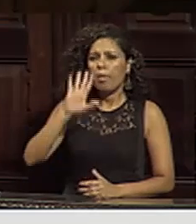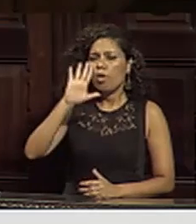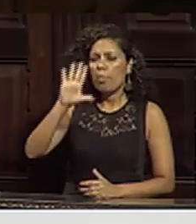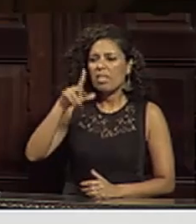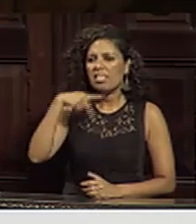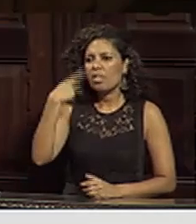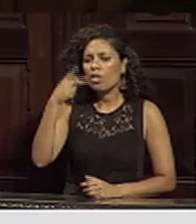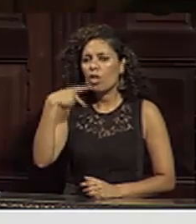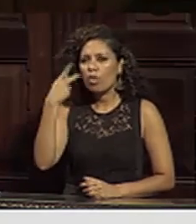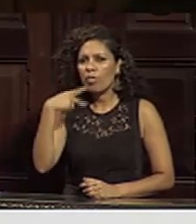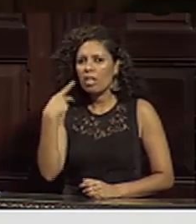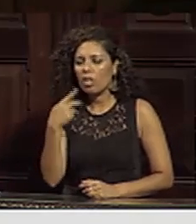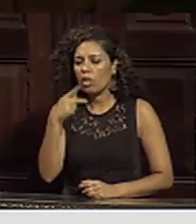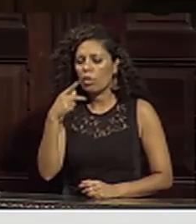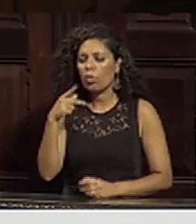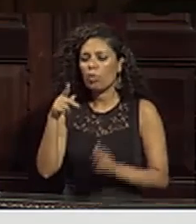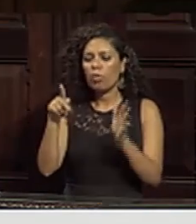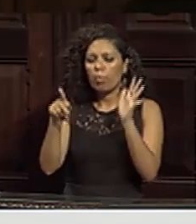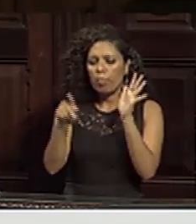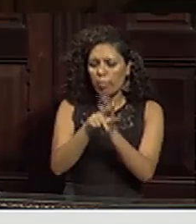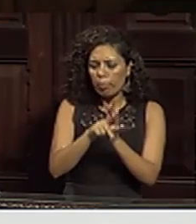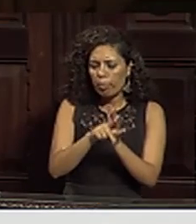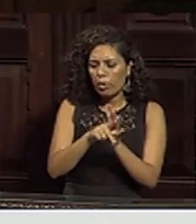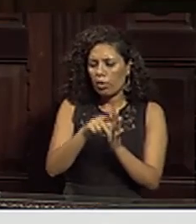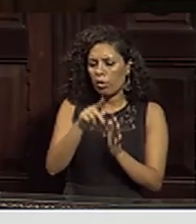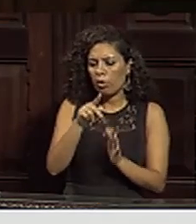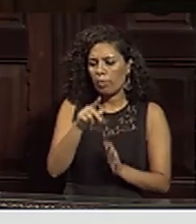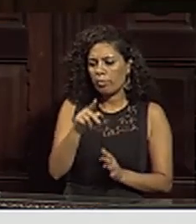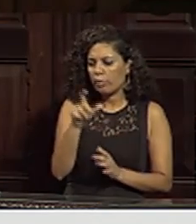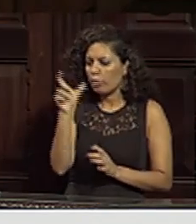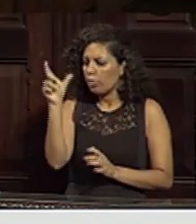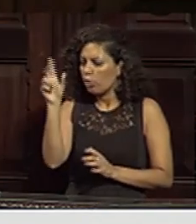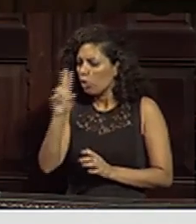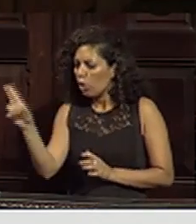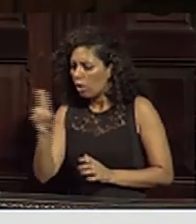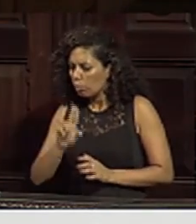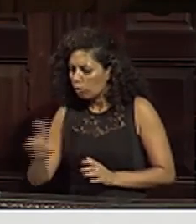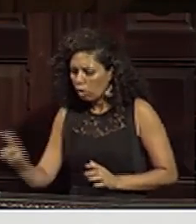personalizações, respeitando a posição de cada um.